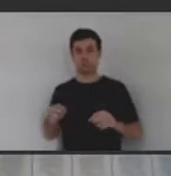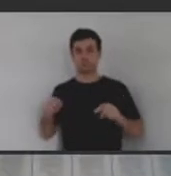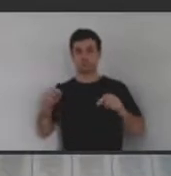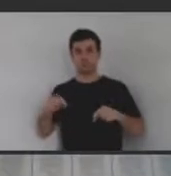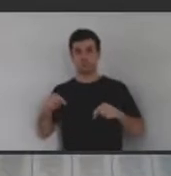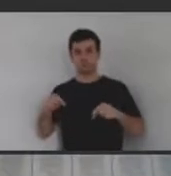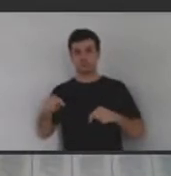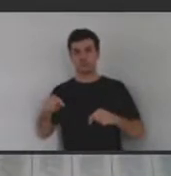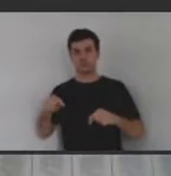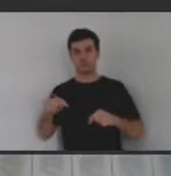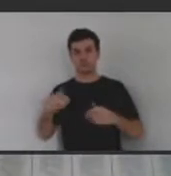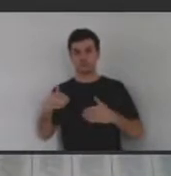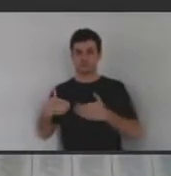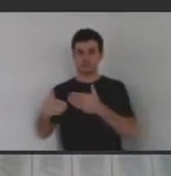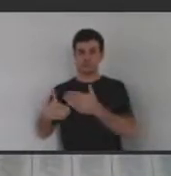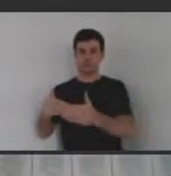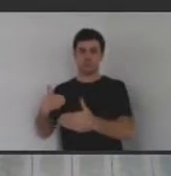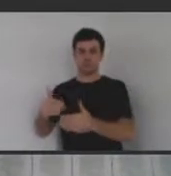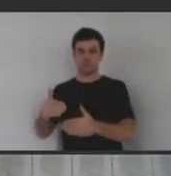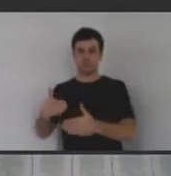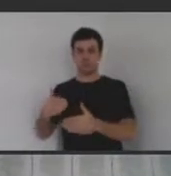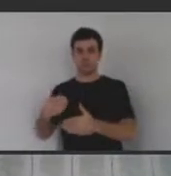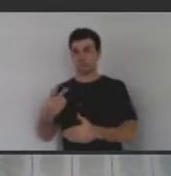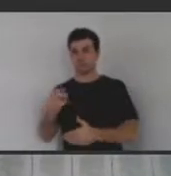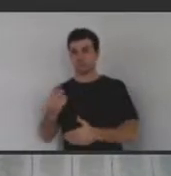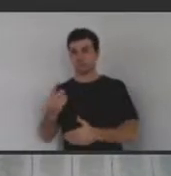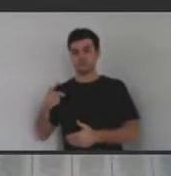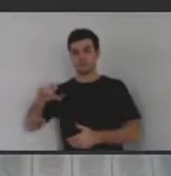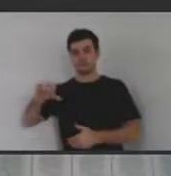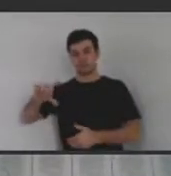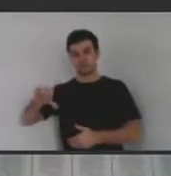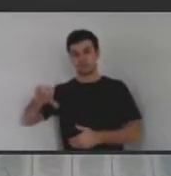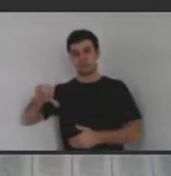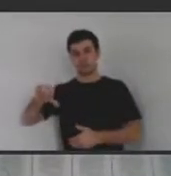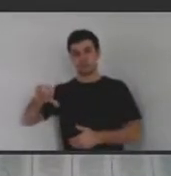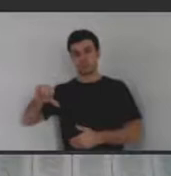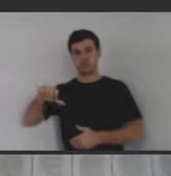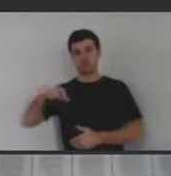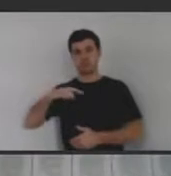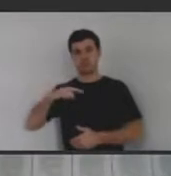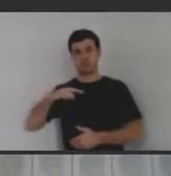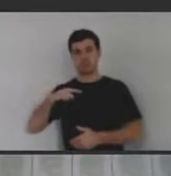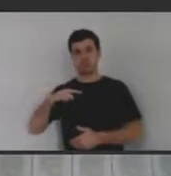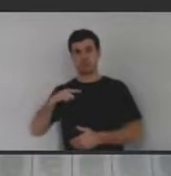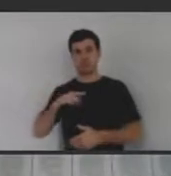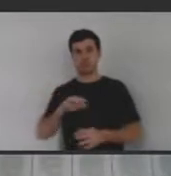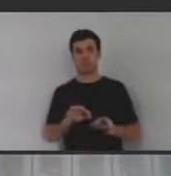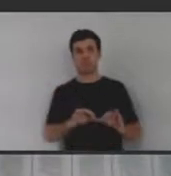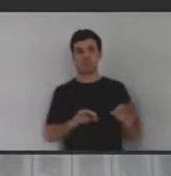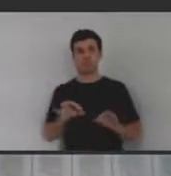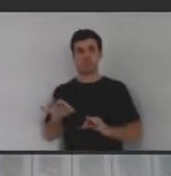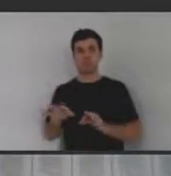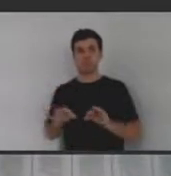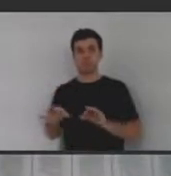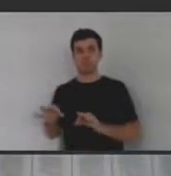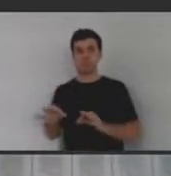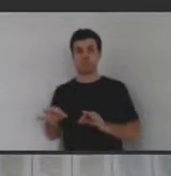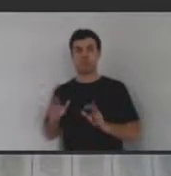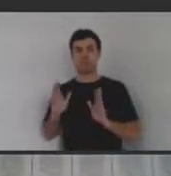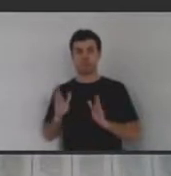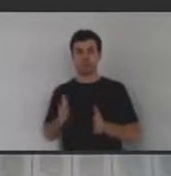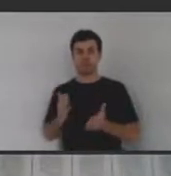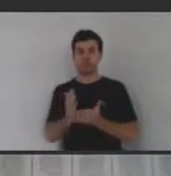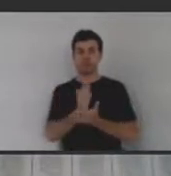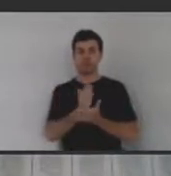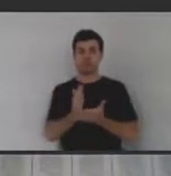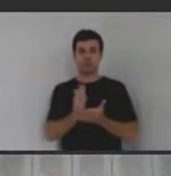nº 1/2019, é um instrumento adequado para viabilizar a consecução de atividades fim conforme o artigo 78 da